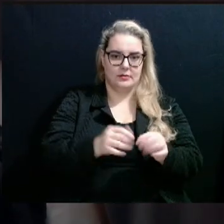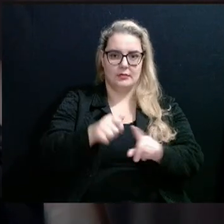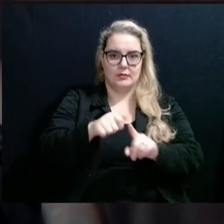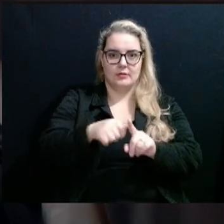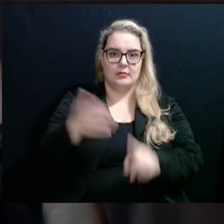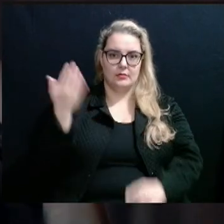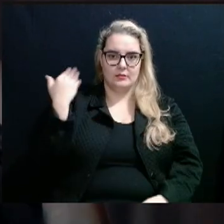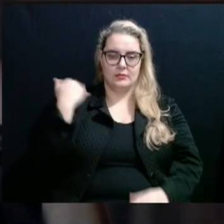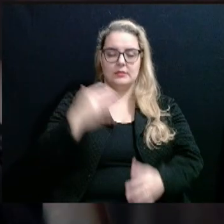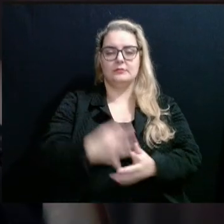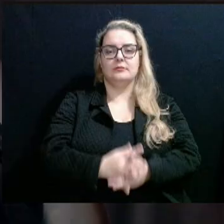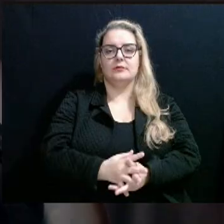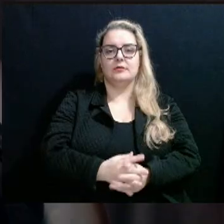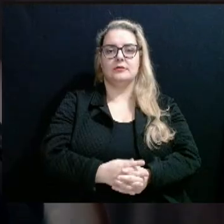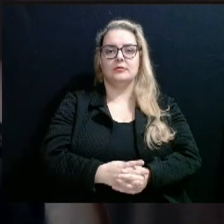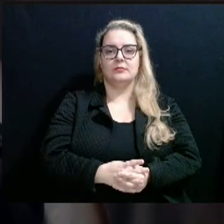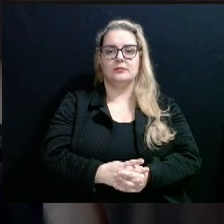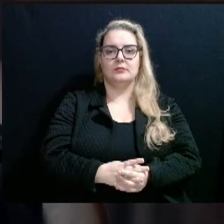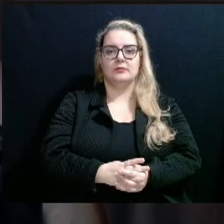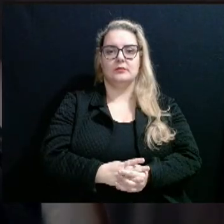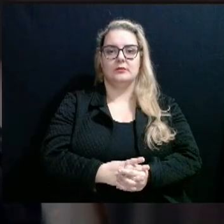e uma das pessoas